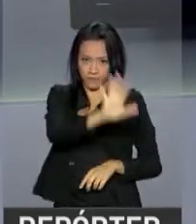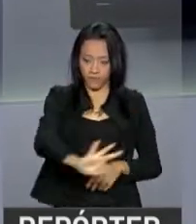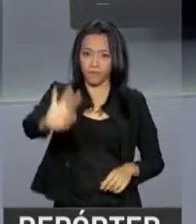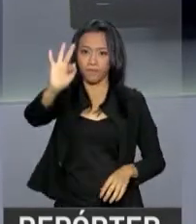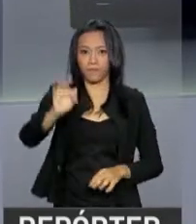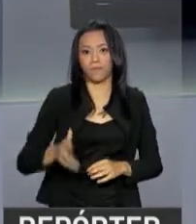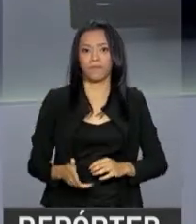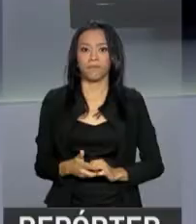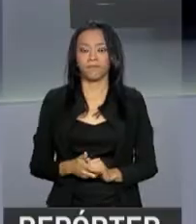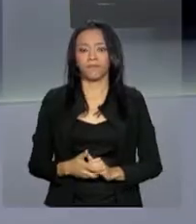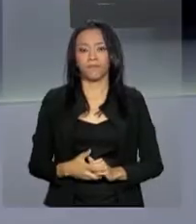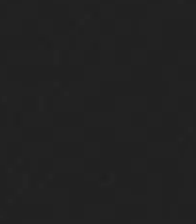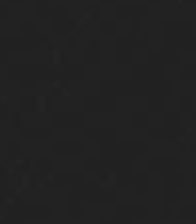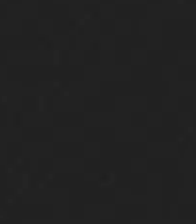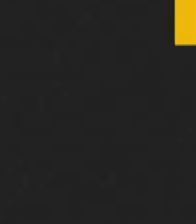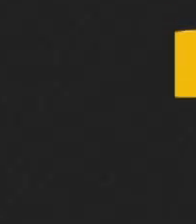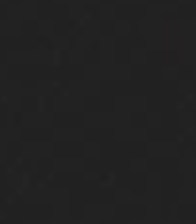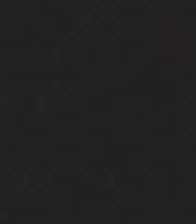federal